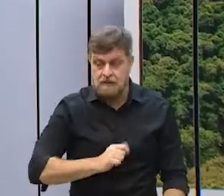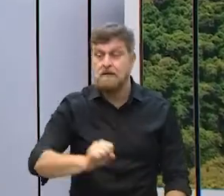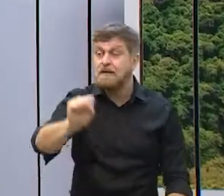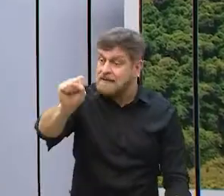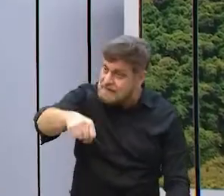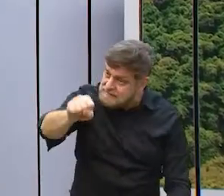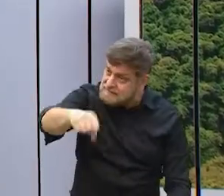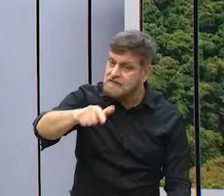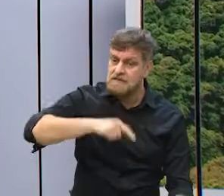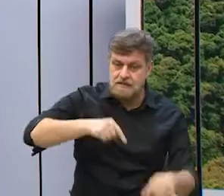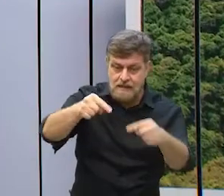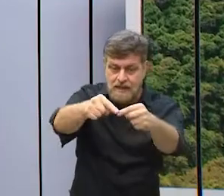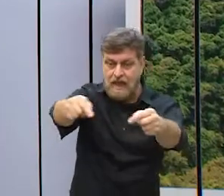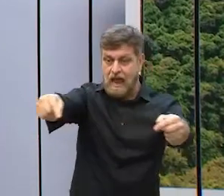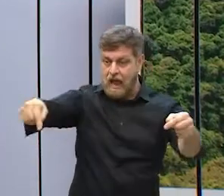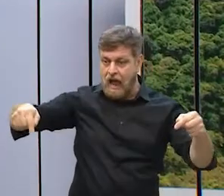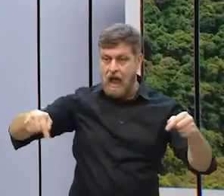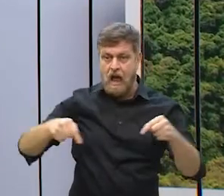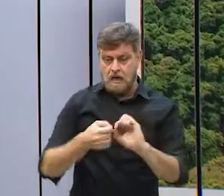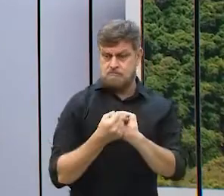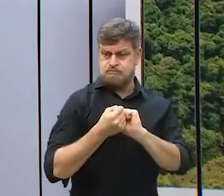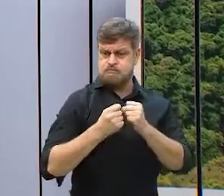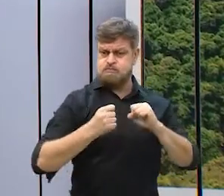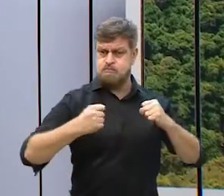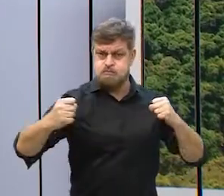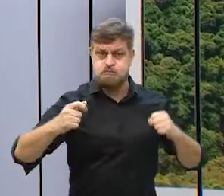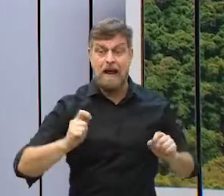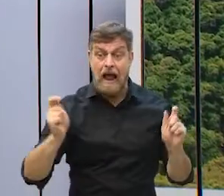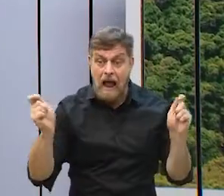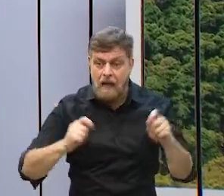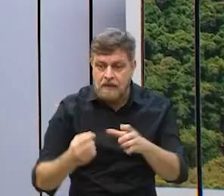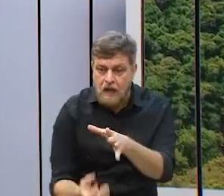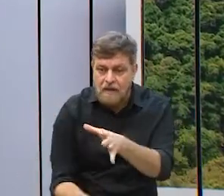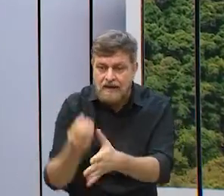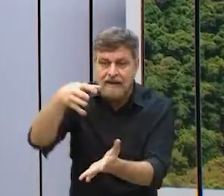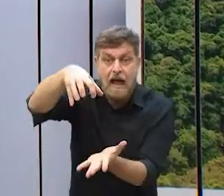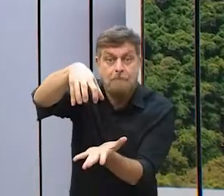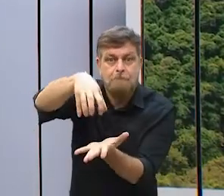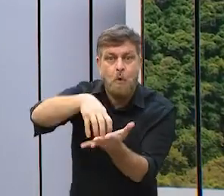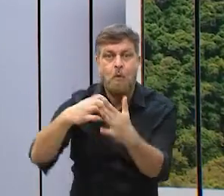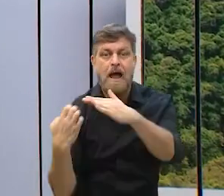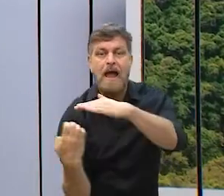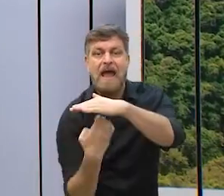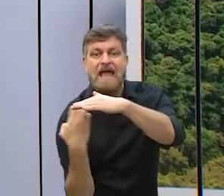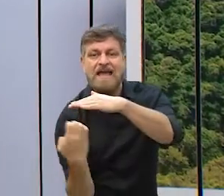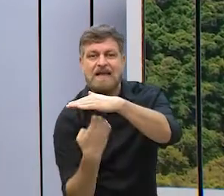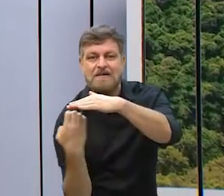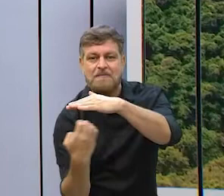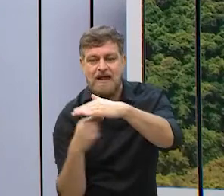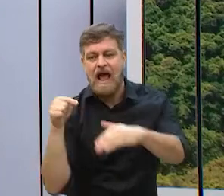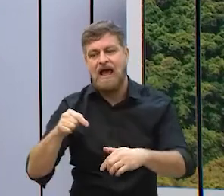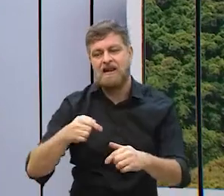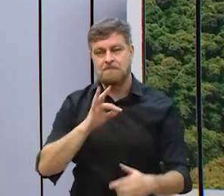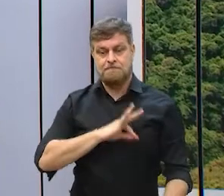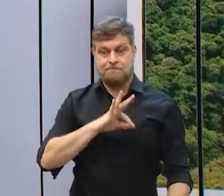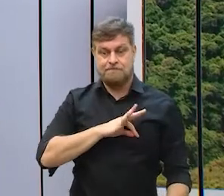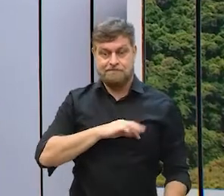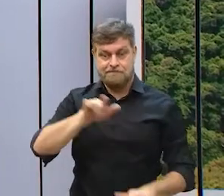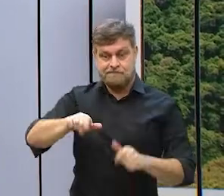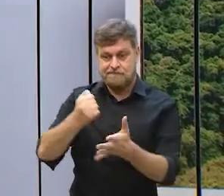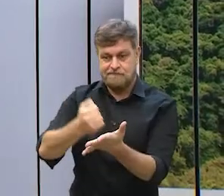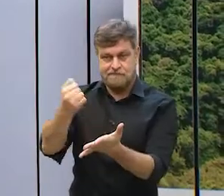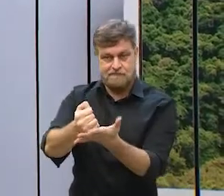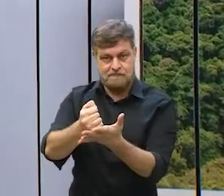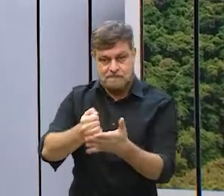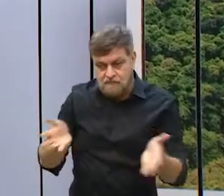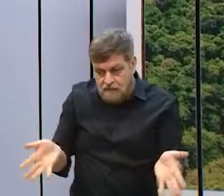Tem áreas, grandes áreas, que podem ser abrigadas essas empresas e, portanto, ser um